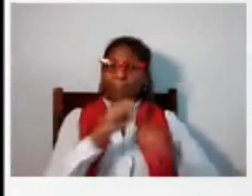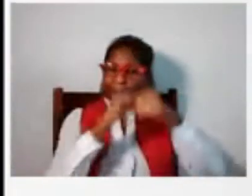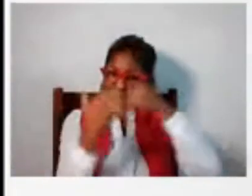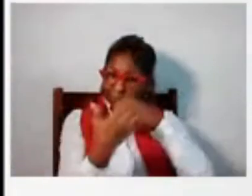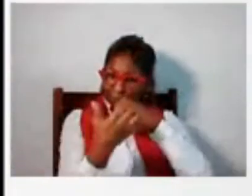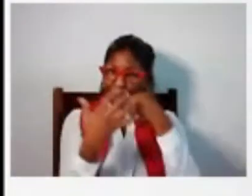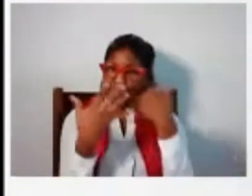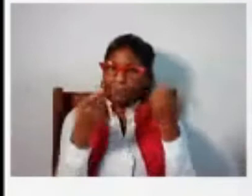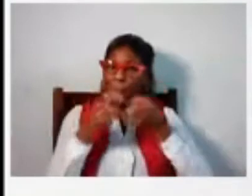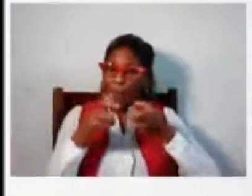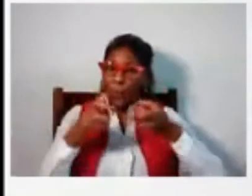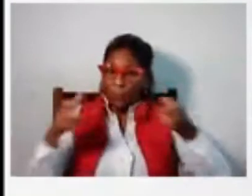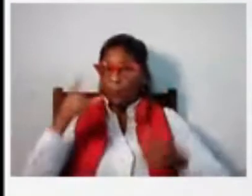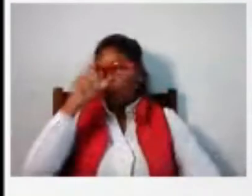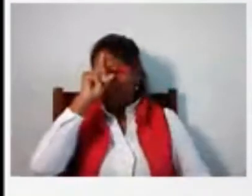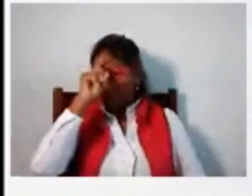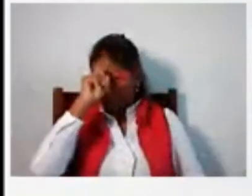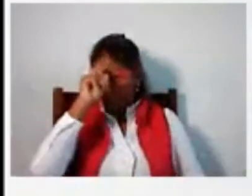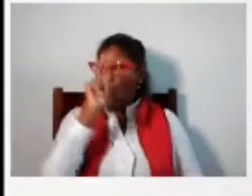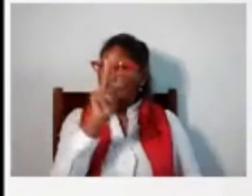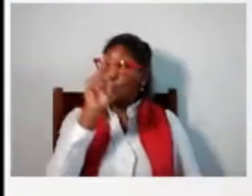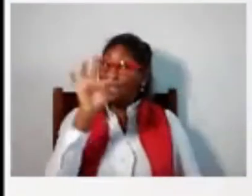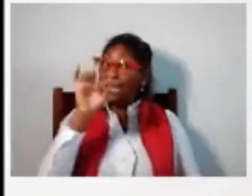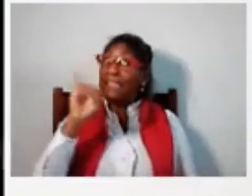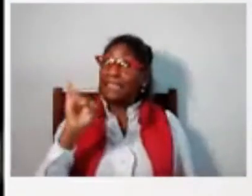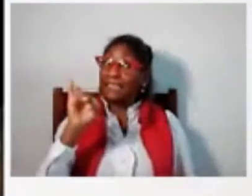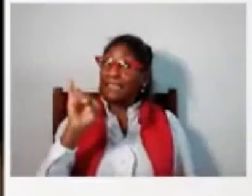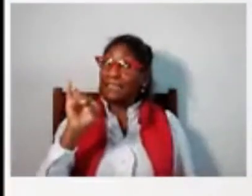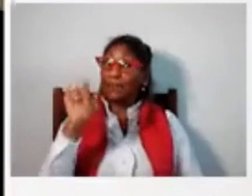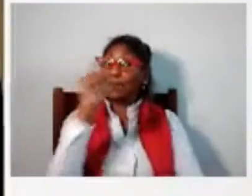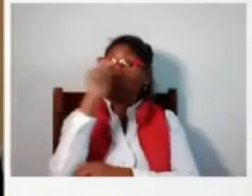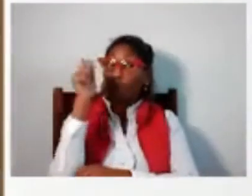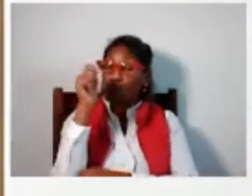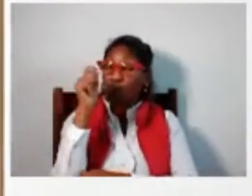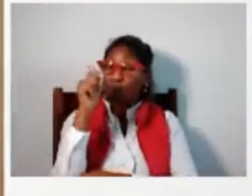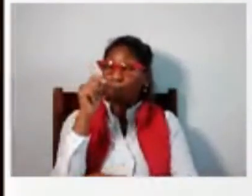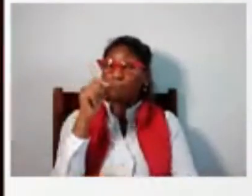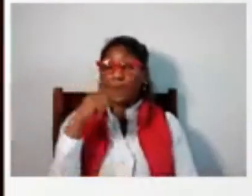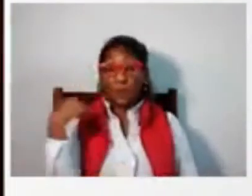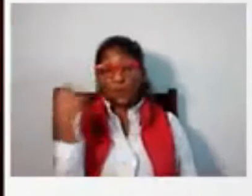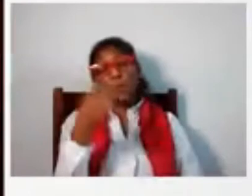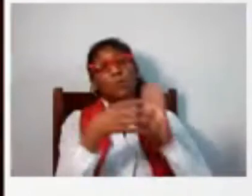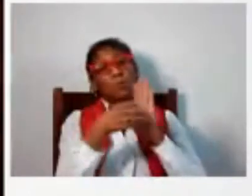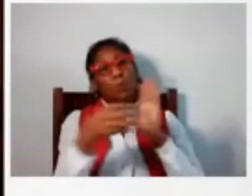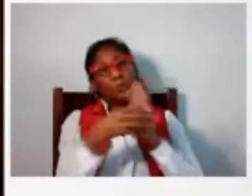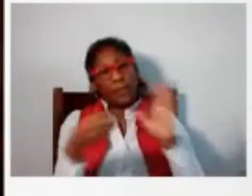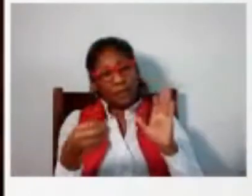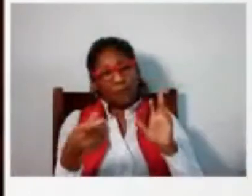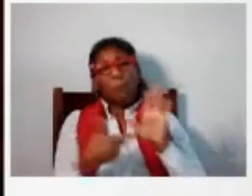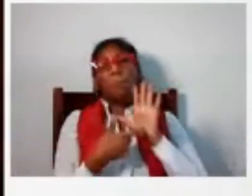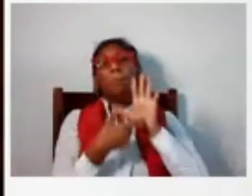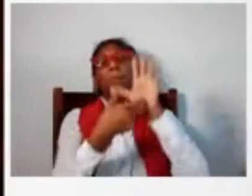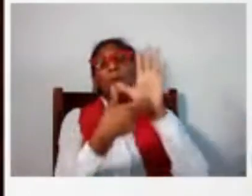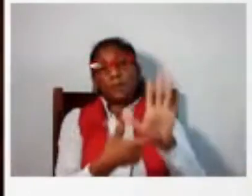confirmados internados em UTIs no estado do Rio Grande do Sul. Nosso modelo do distanciamento controlado, ele